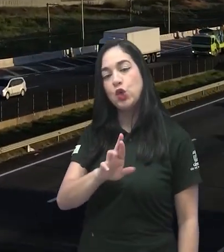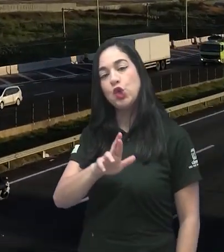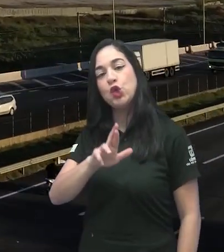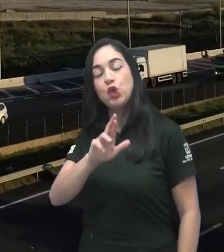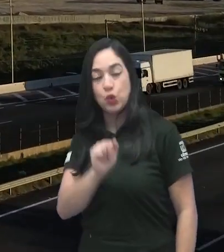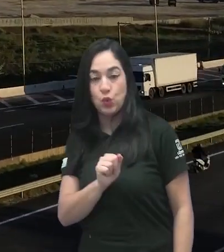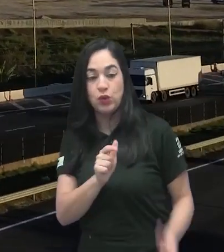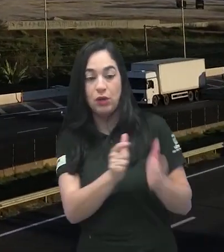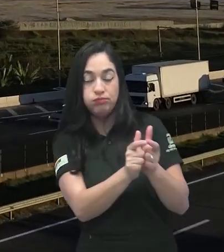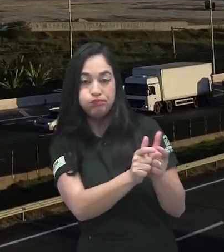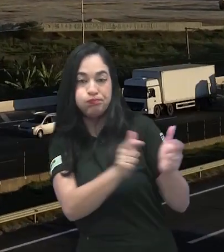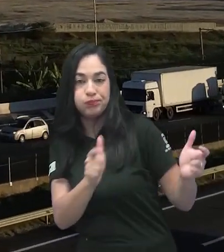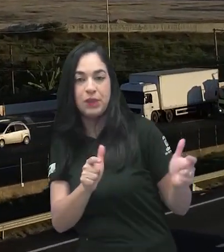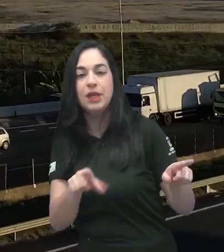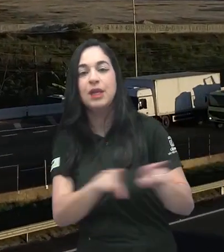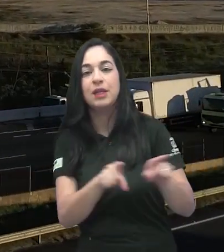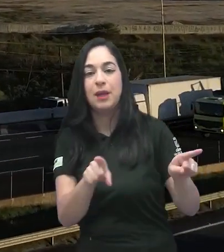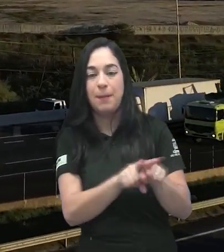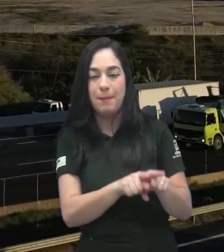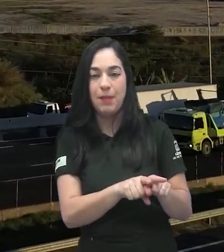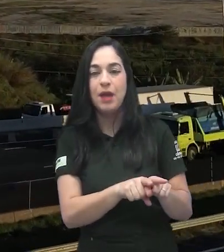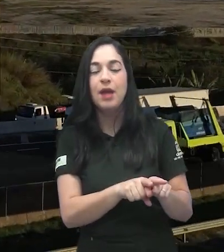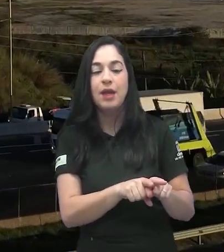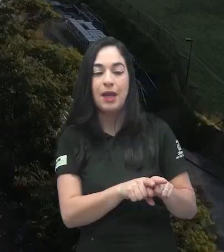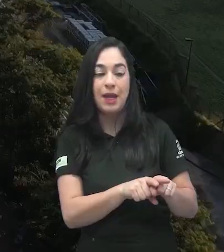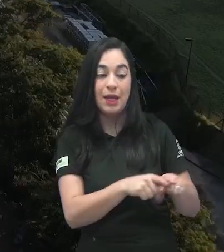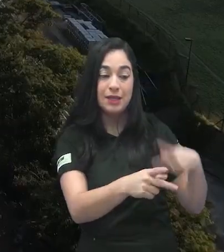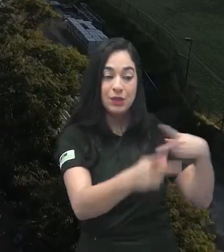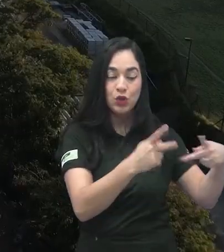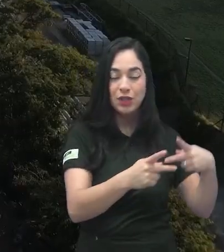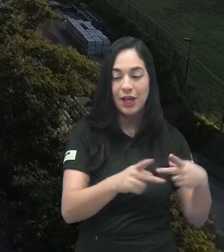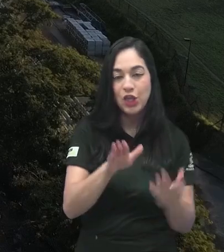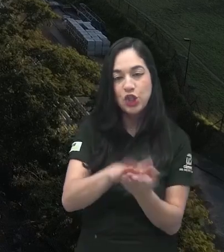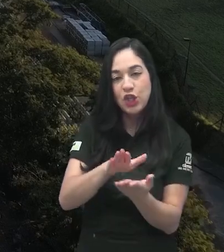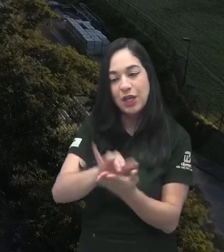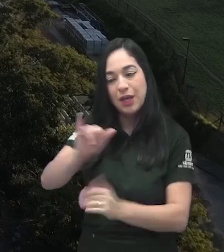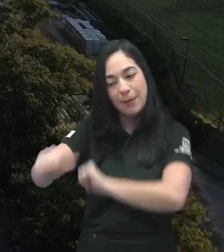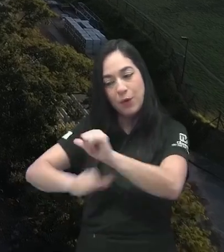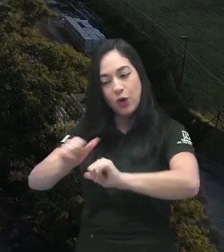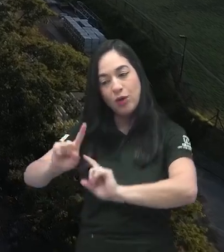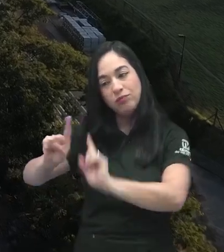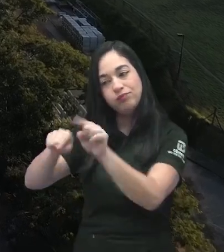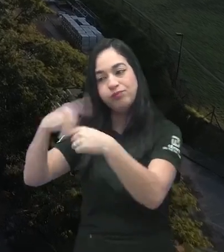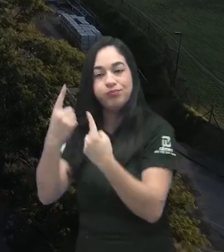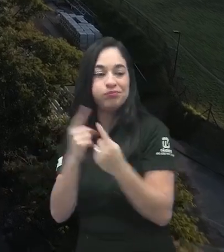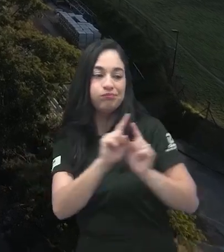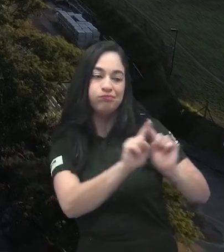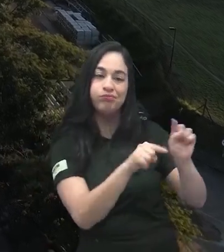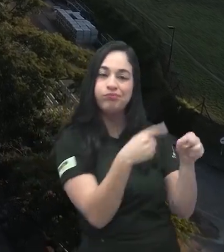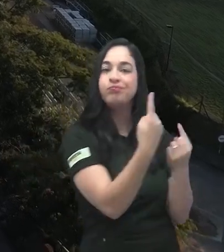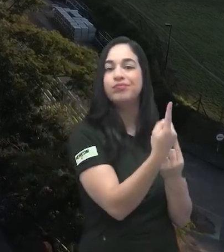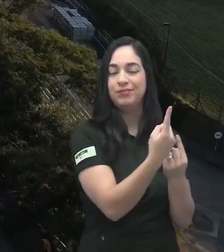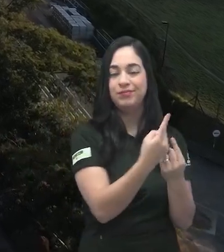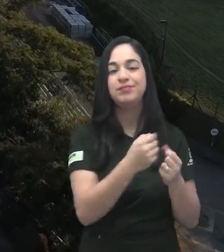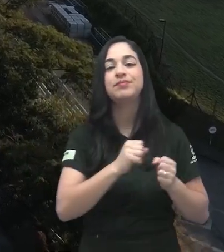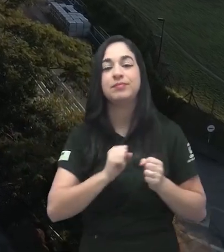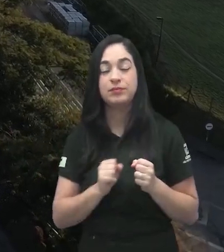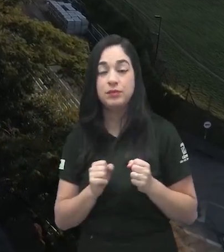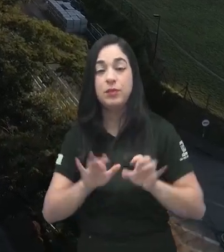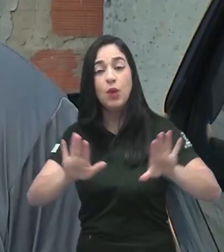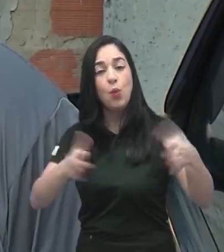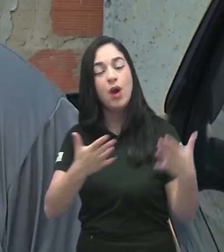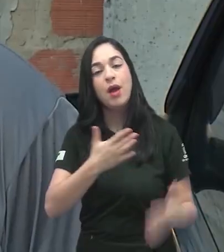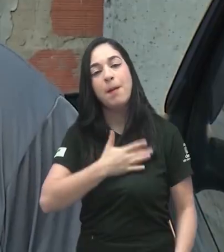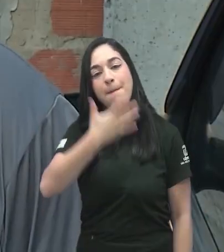do movimento entre São José e Jacareí. Transformações que marcaram o desenvolvimento do